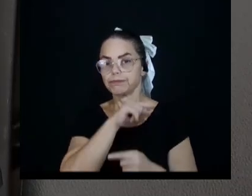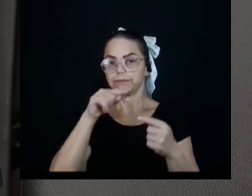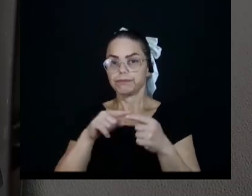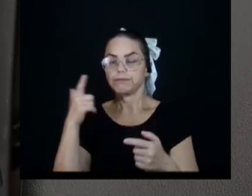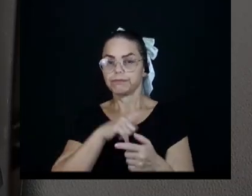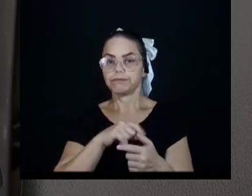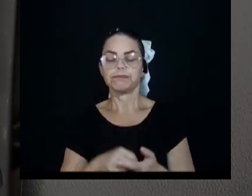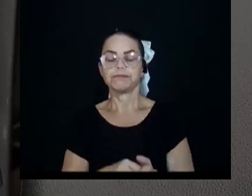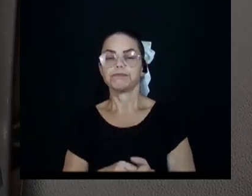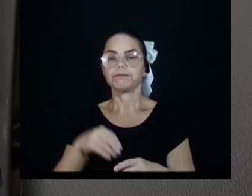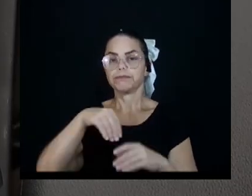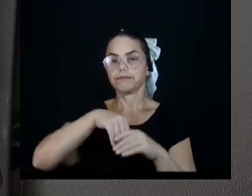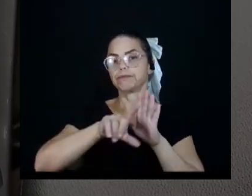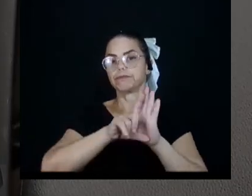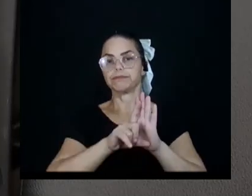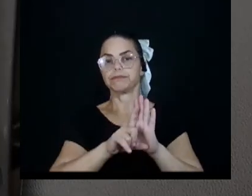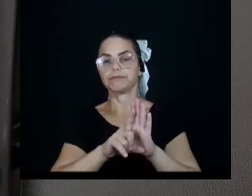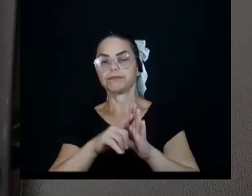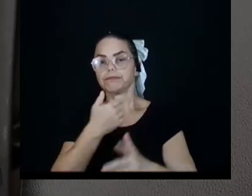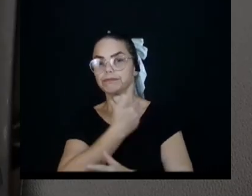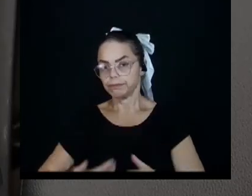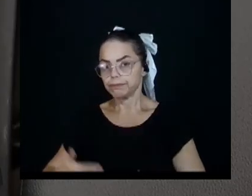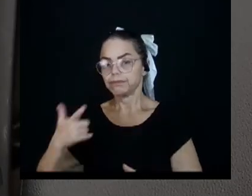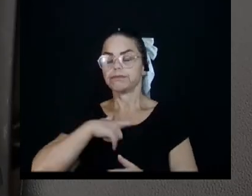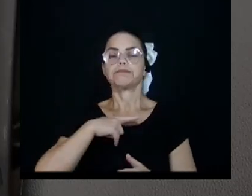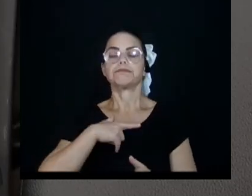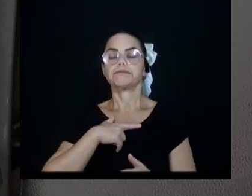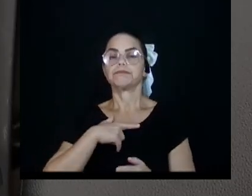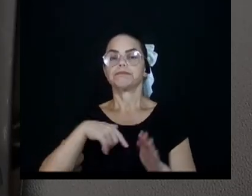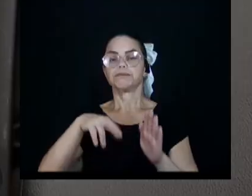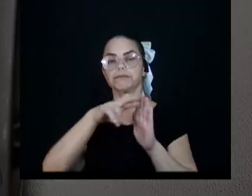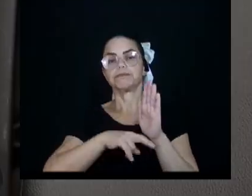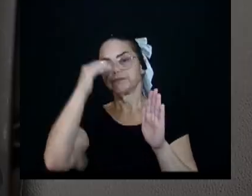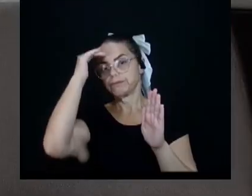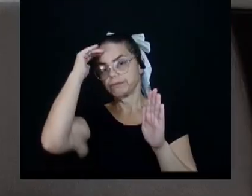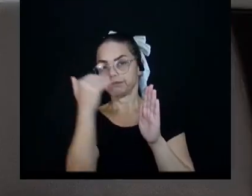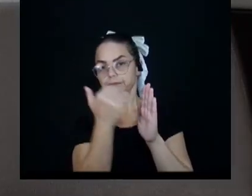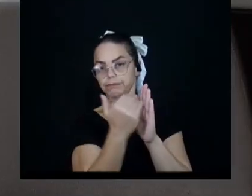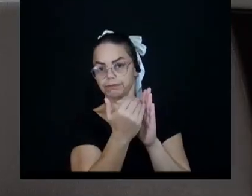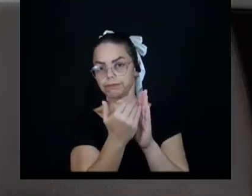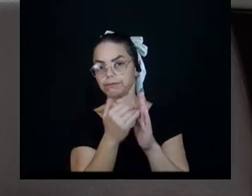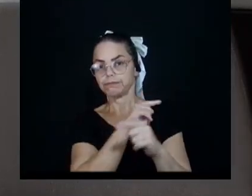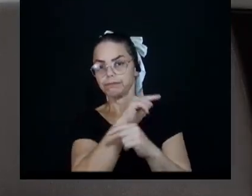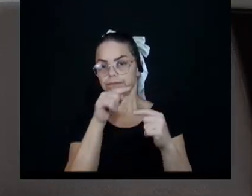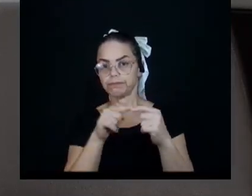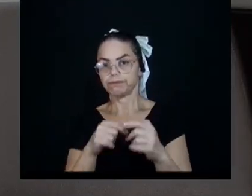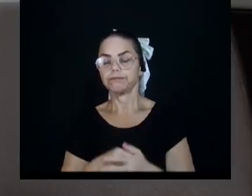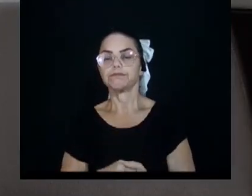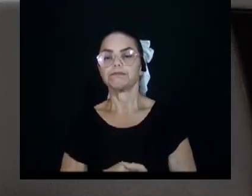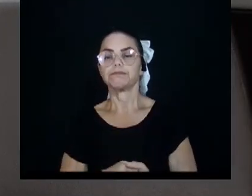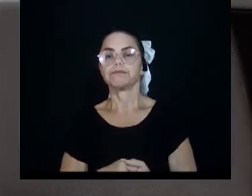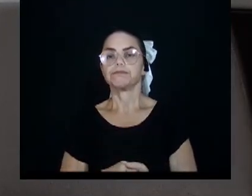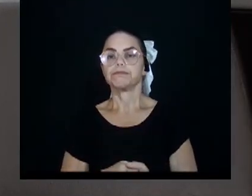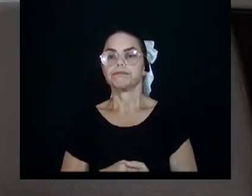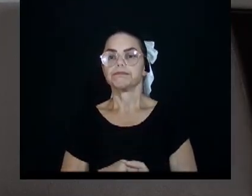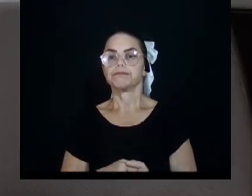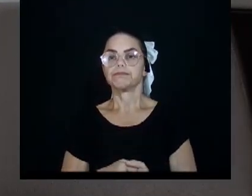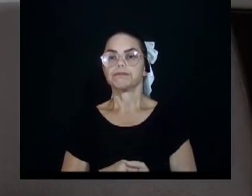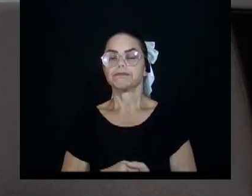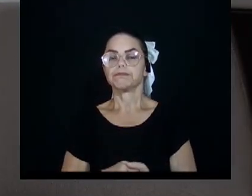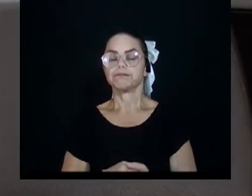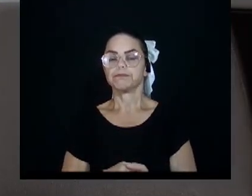que os governos tenham que seguir a lei e obedecer às metas estabelecidas. Vereador, em um outro ponto também,